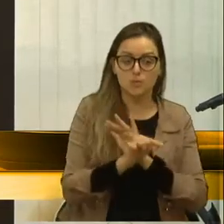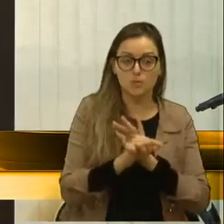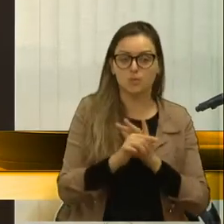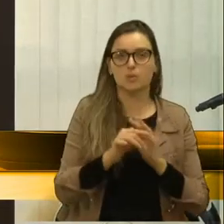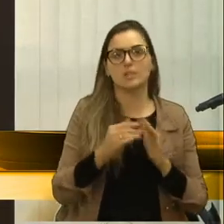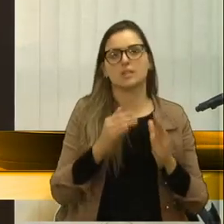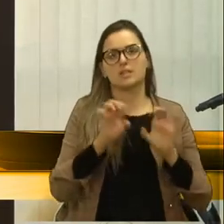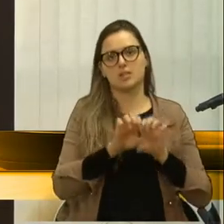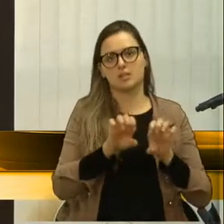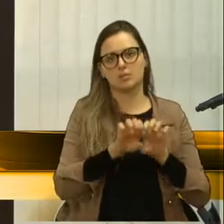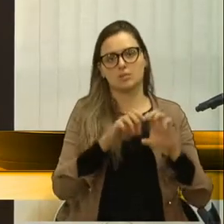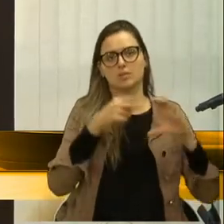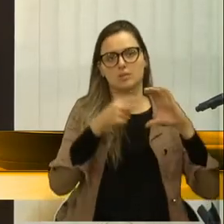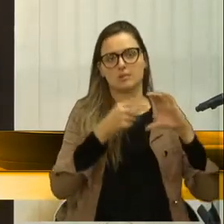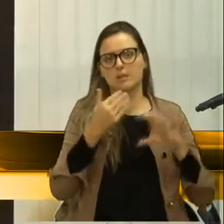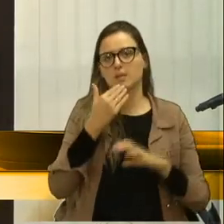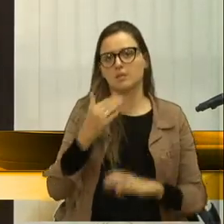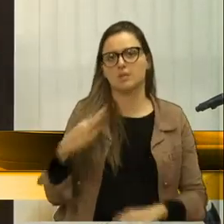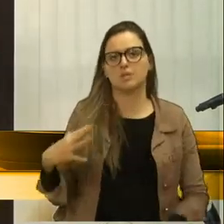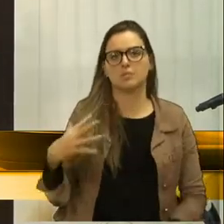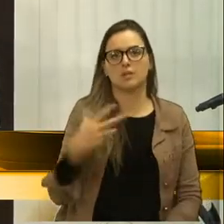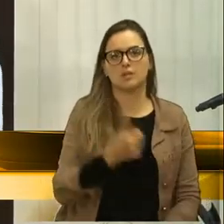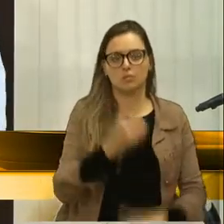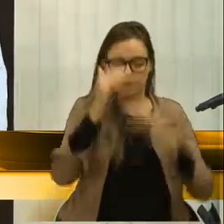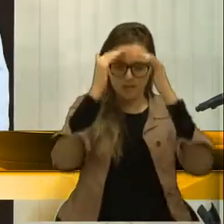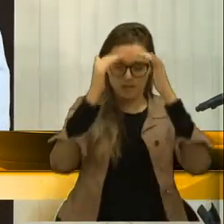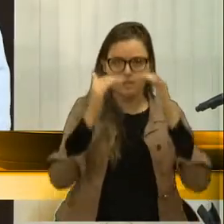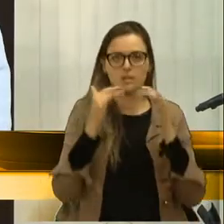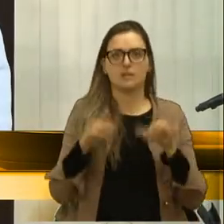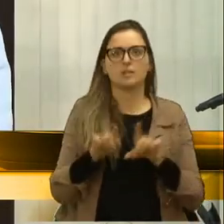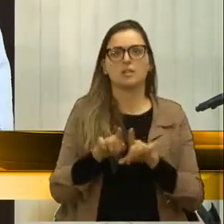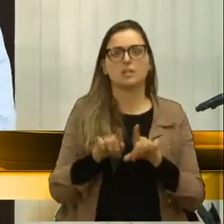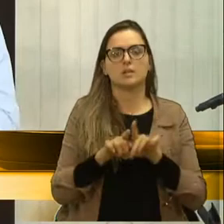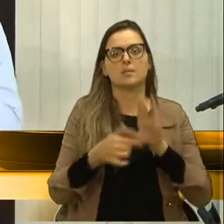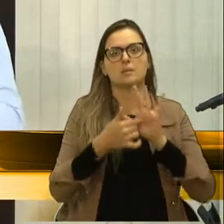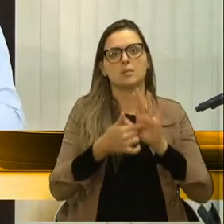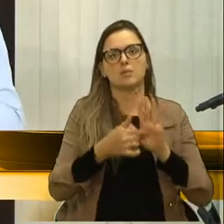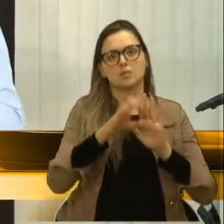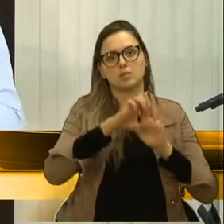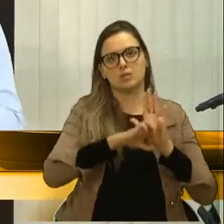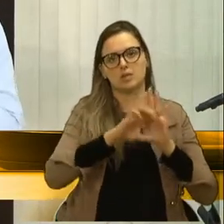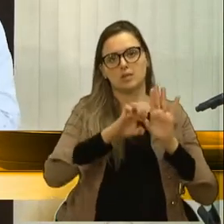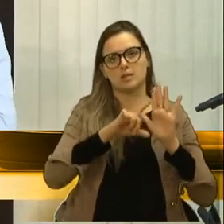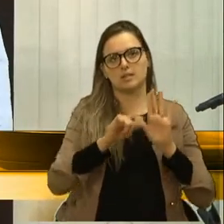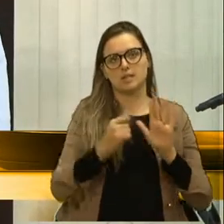Então, eu quero dizer isso, pedir aos nobres pares, com todo respeito, inclusive quem apresentou a emenda, que